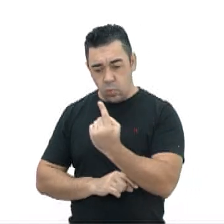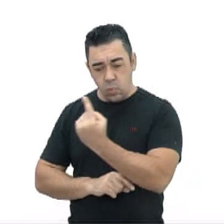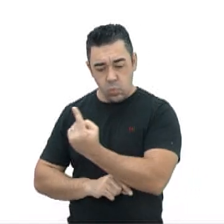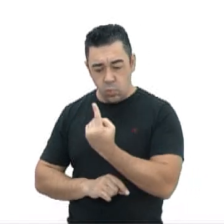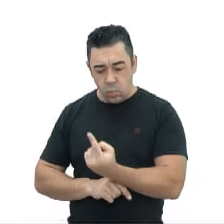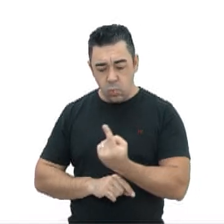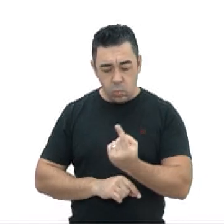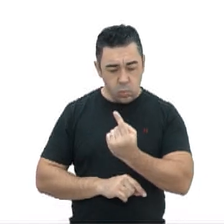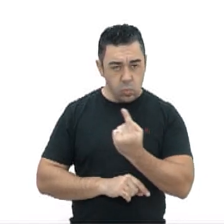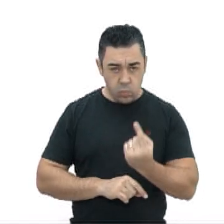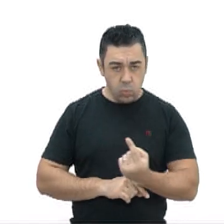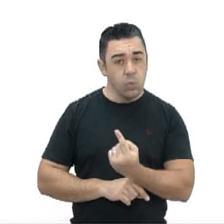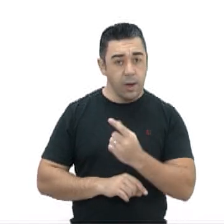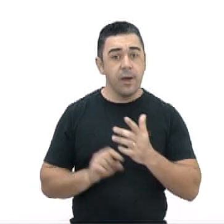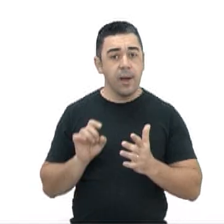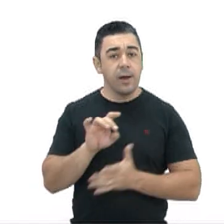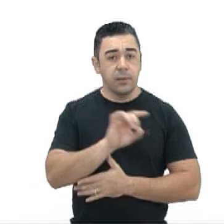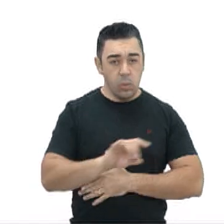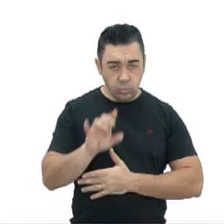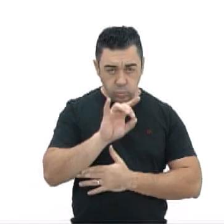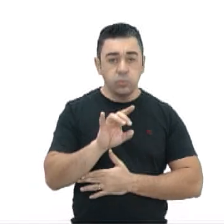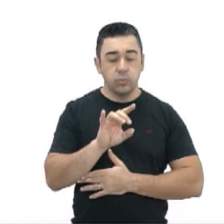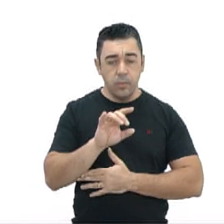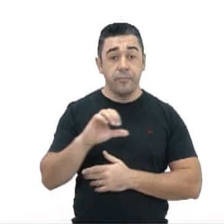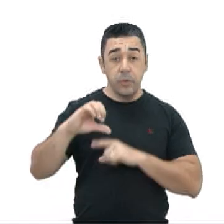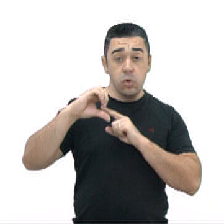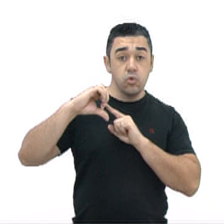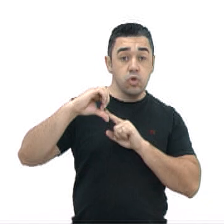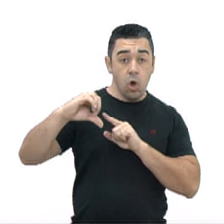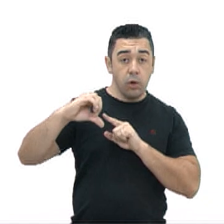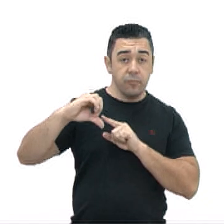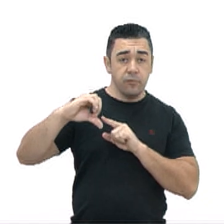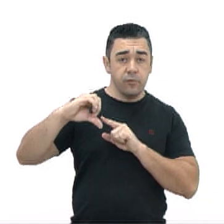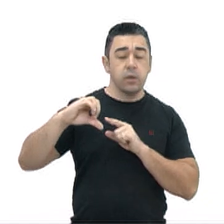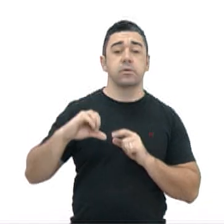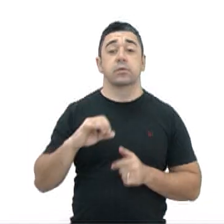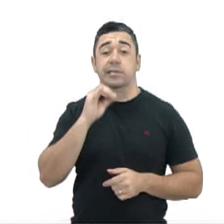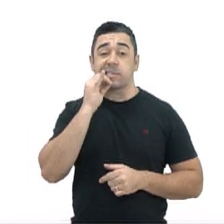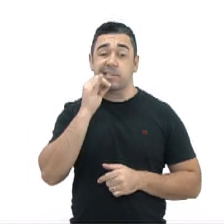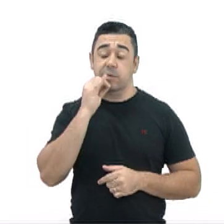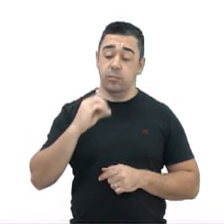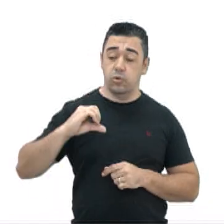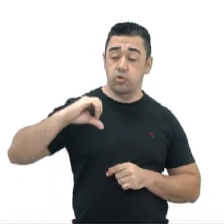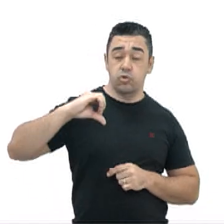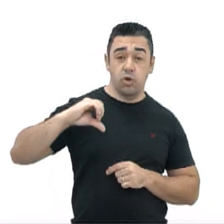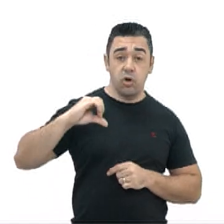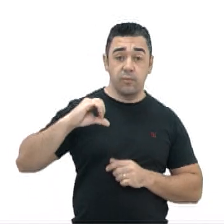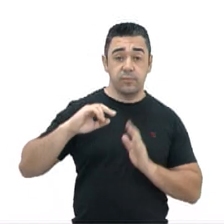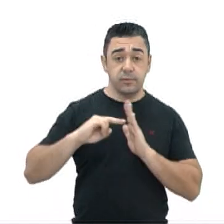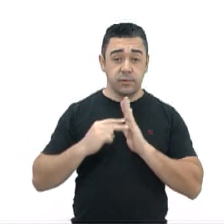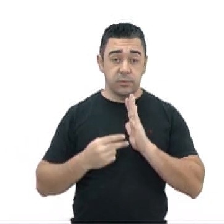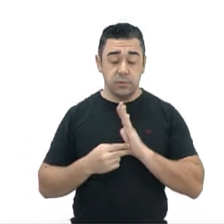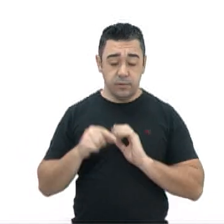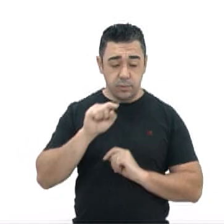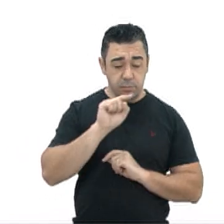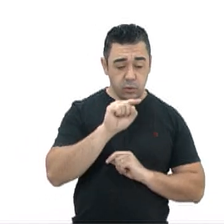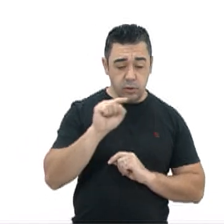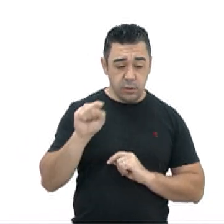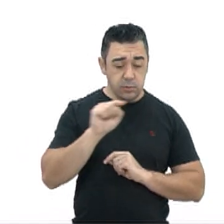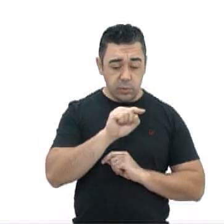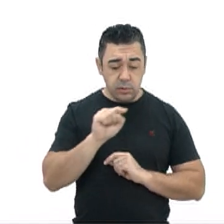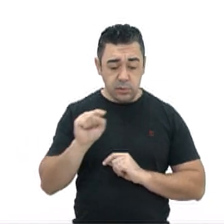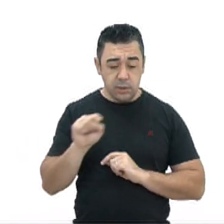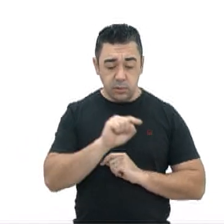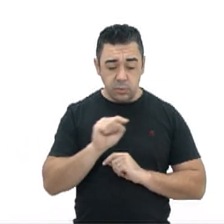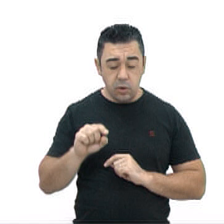centímetro quadrado, uma unidade de área qualquer, tá? Aqui nós temos um quadrado cuja área é 9, tá? Porque são 9 quadradinhos. 1, 2, 3,